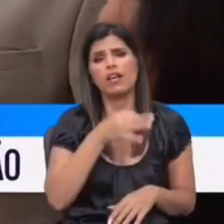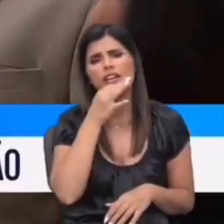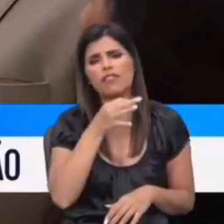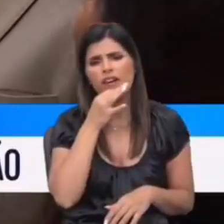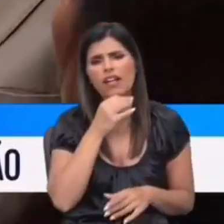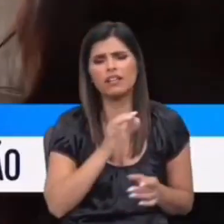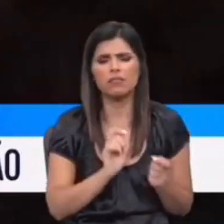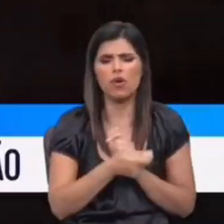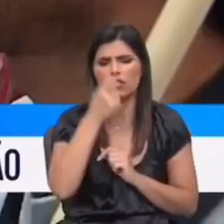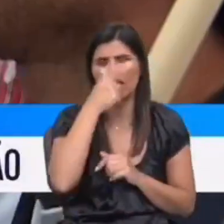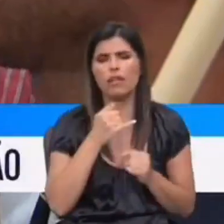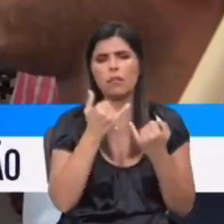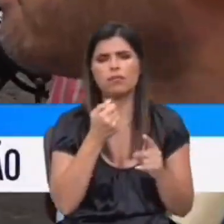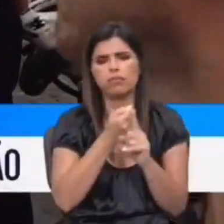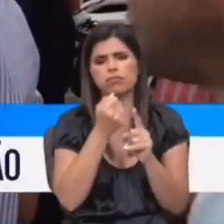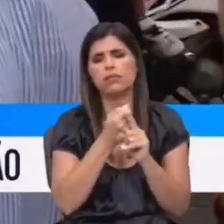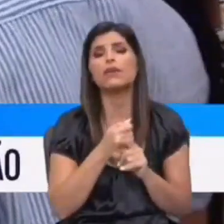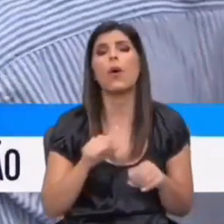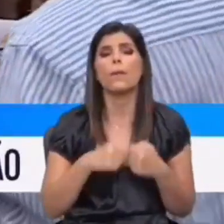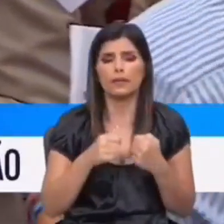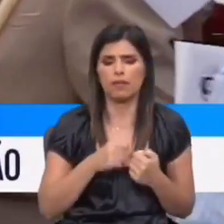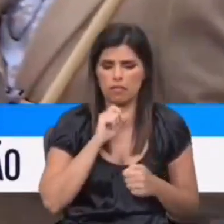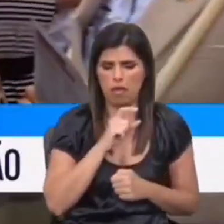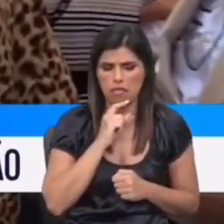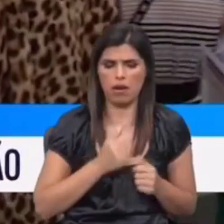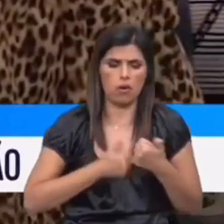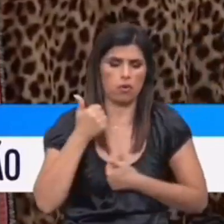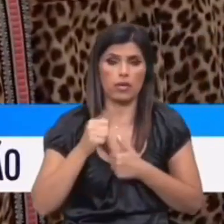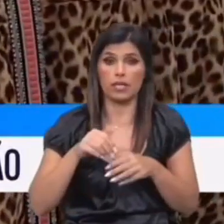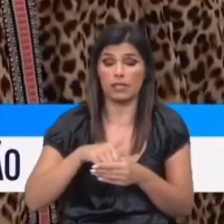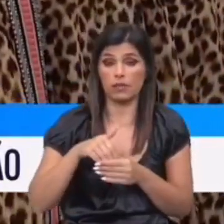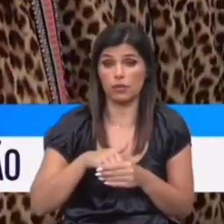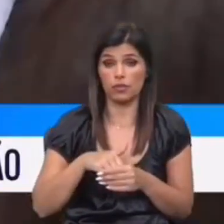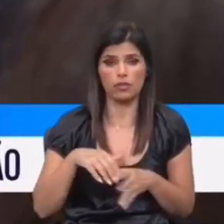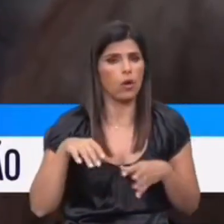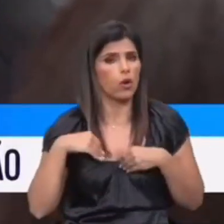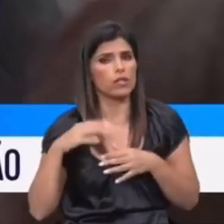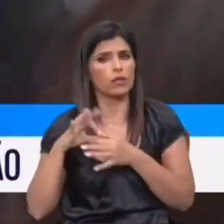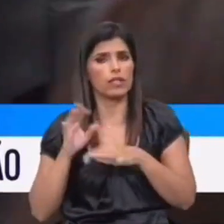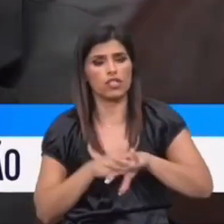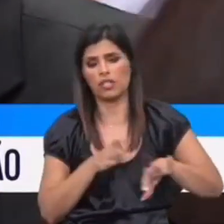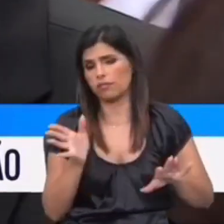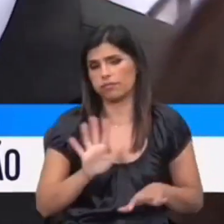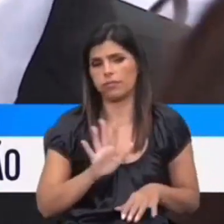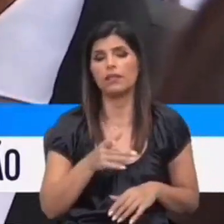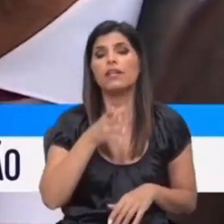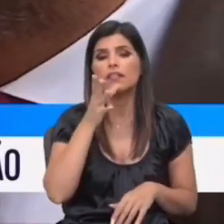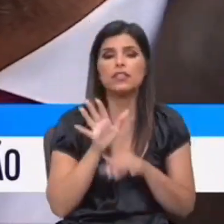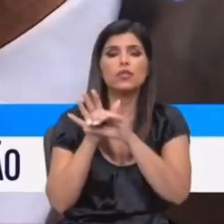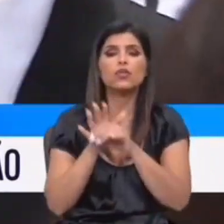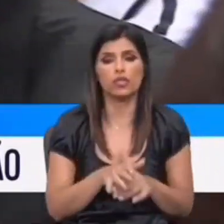depois de vencer a batalha que permitiu ao partido concorrer às eleições recusando coligações também à esquerda promete que o chega será na